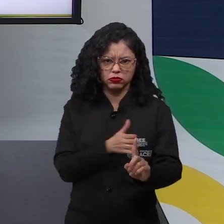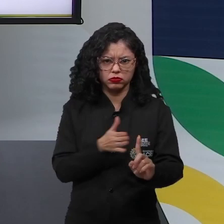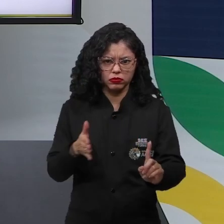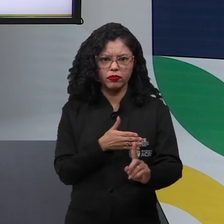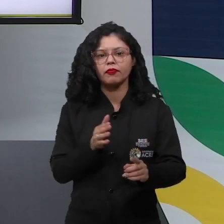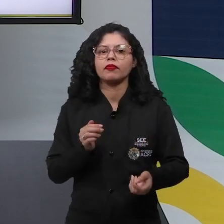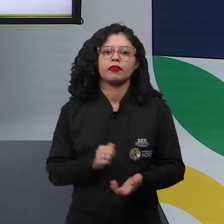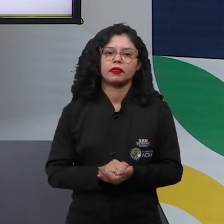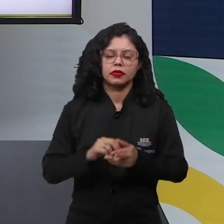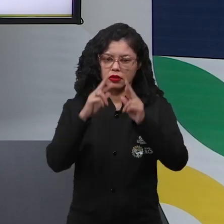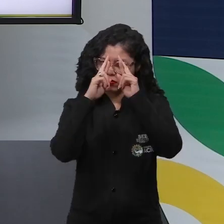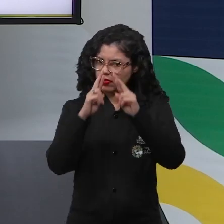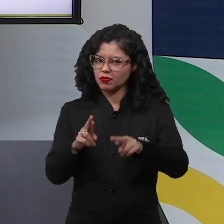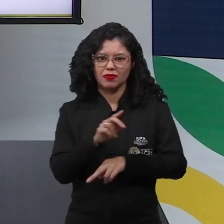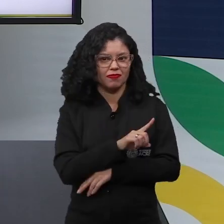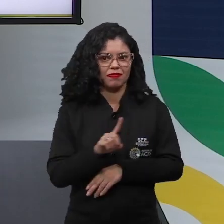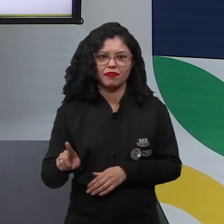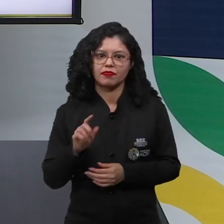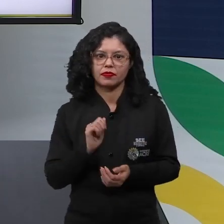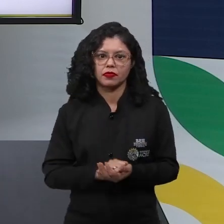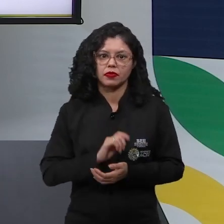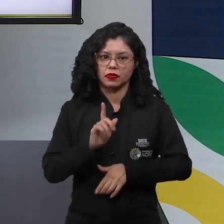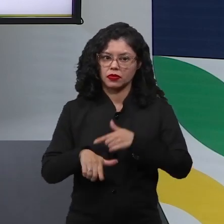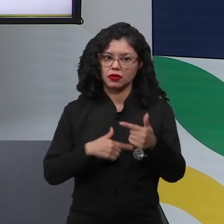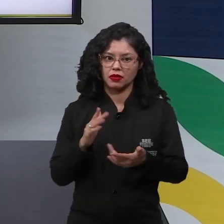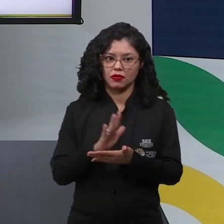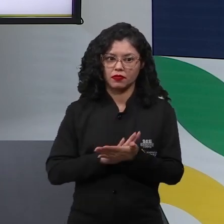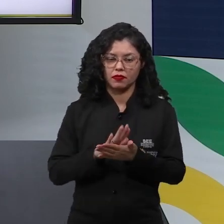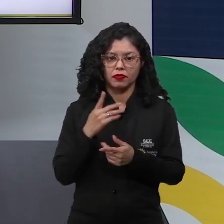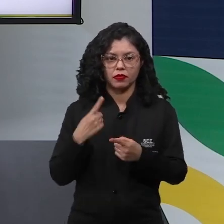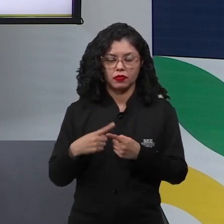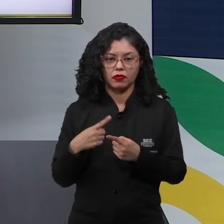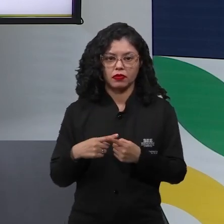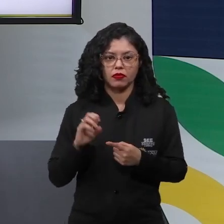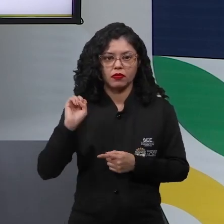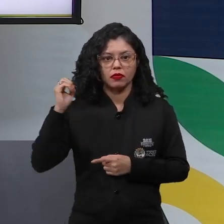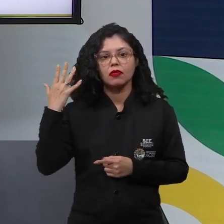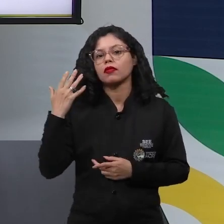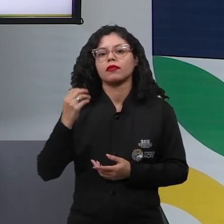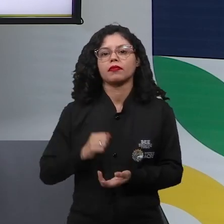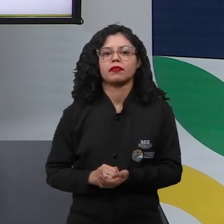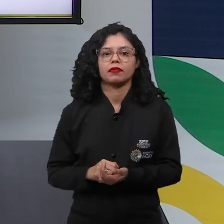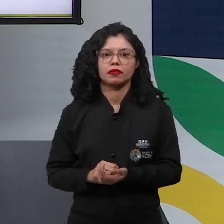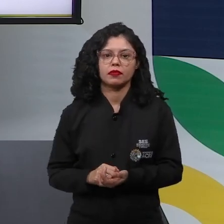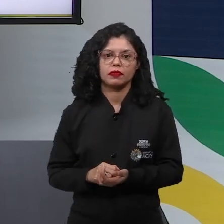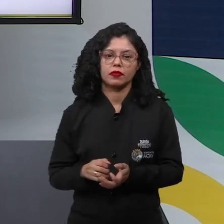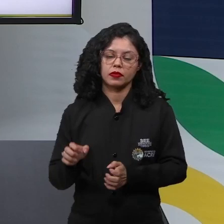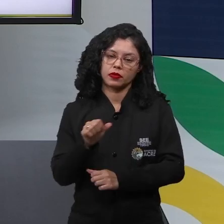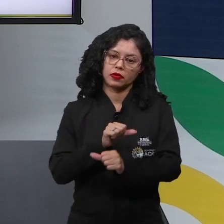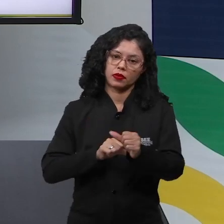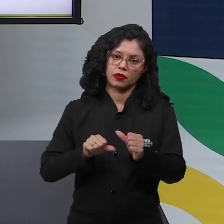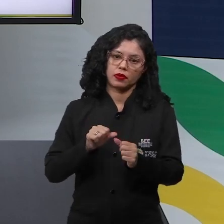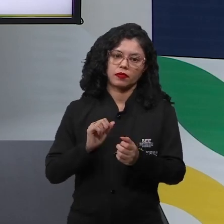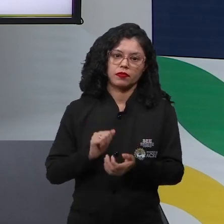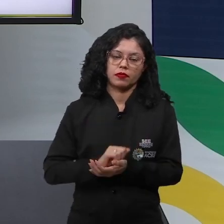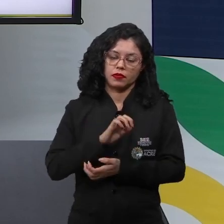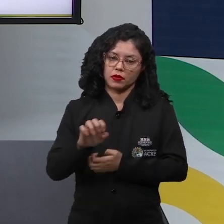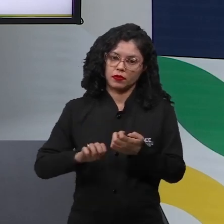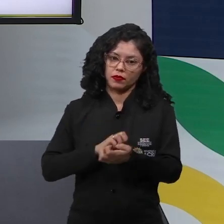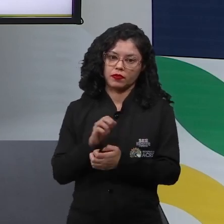ele desrespeitava as pessoas e não parava em um trabalho nenhum. Por que eu estou falando desse caso? Porque ele revolucionou a